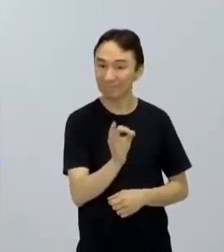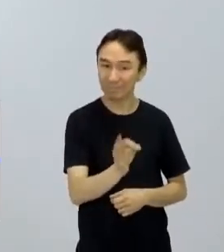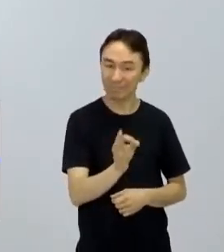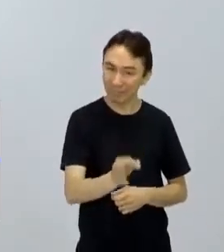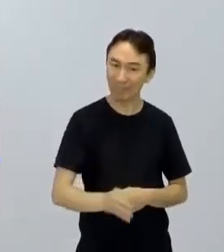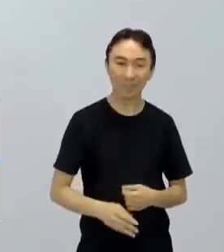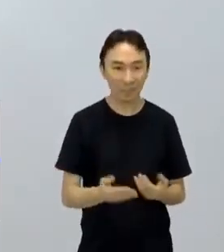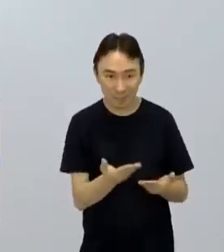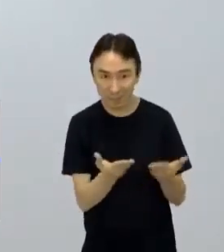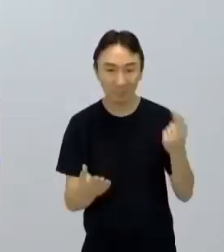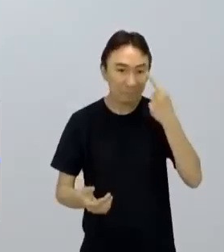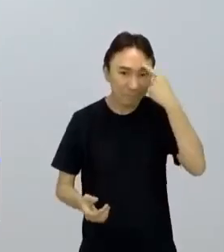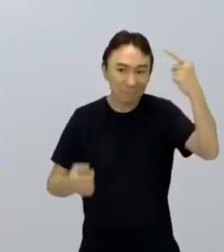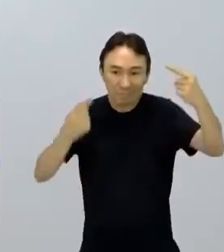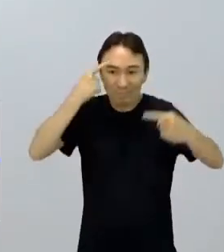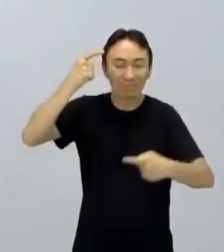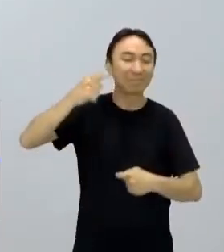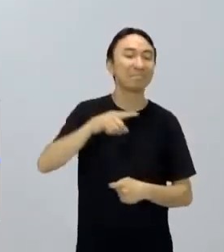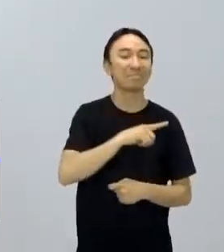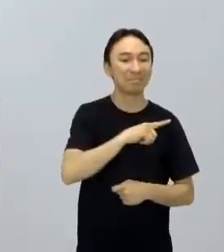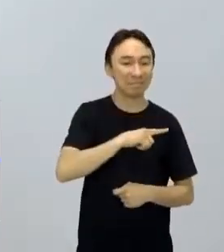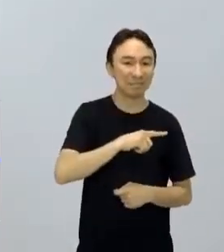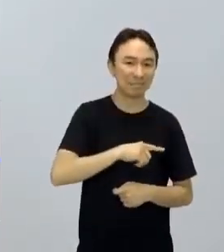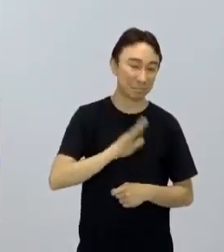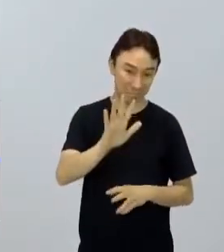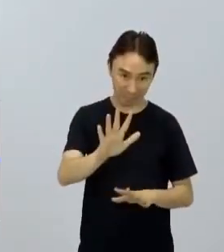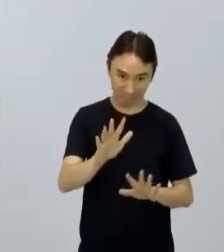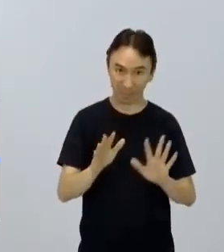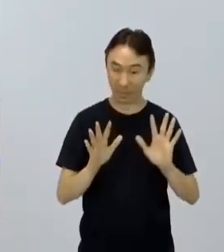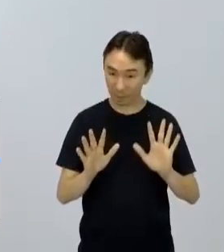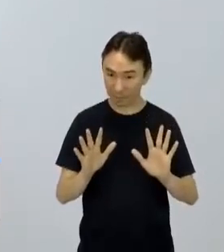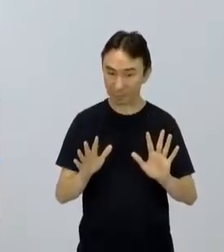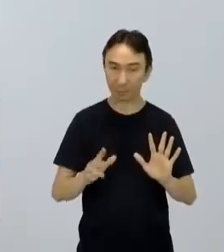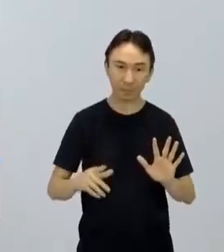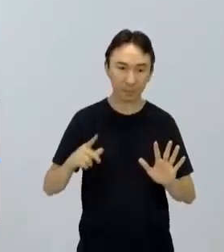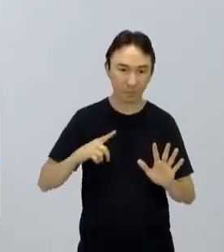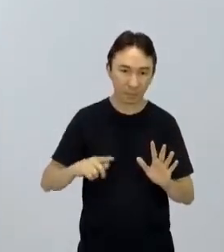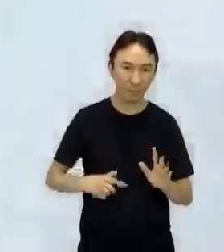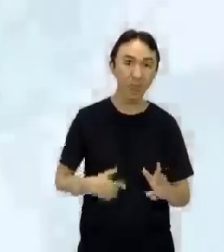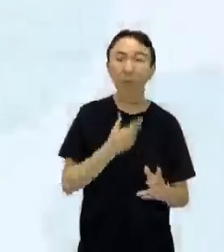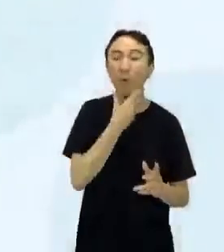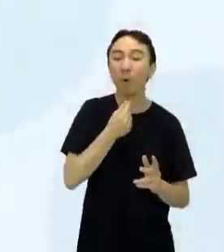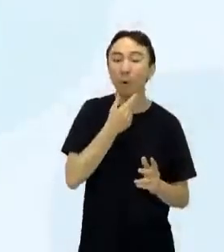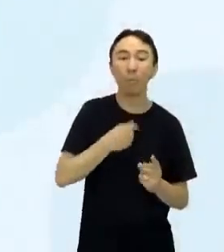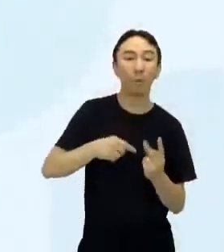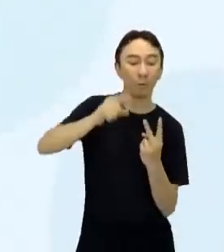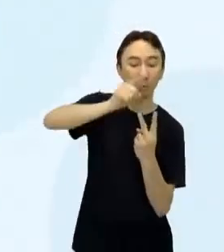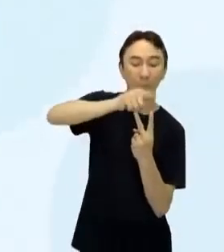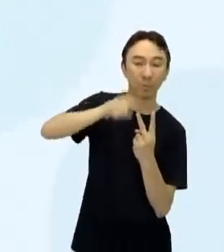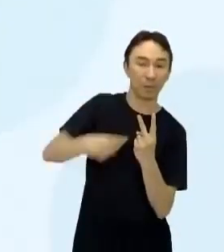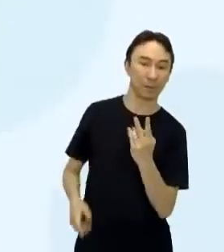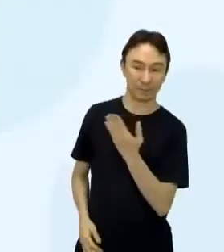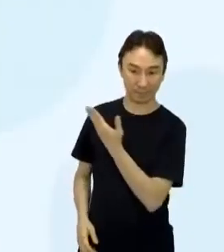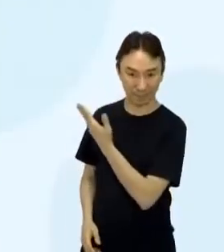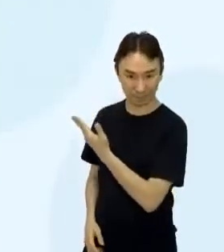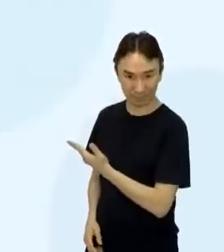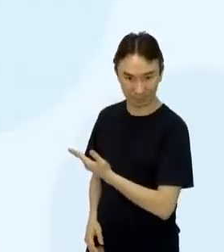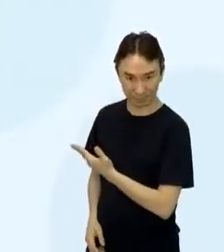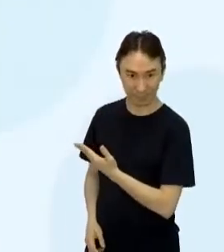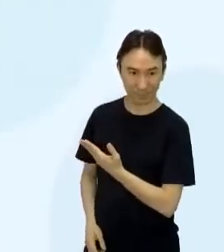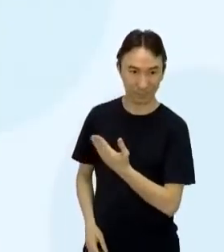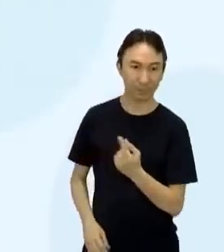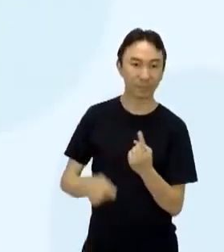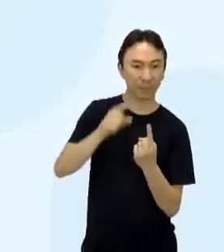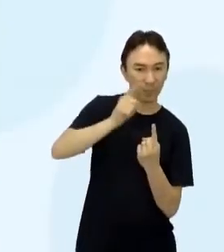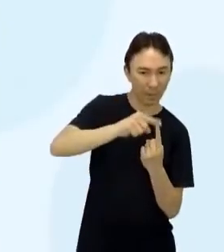muito bem. Primeiro, então, vamos falar, né? Tem dois caras aparecendo para vocês aí, ó. Um é